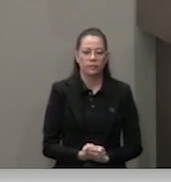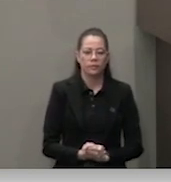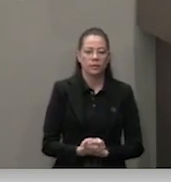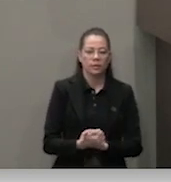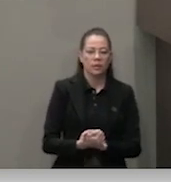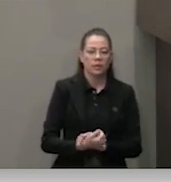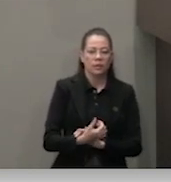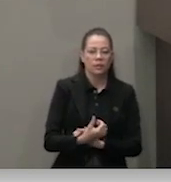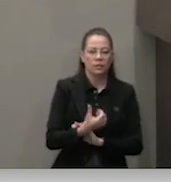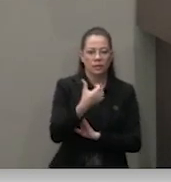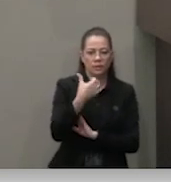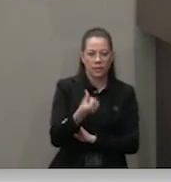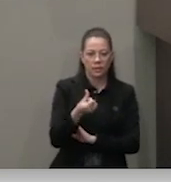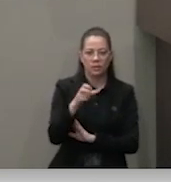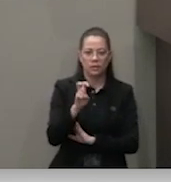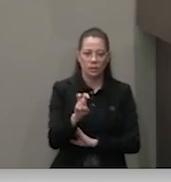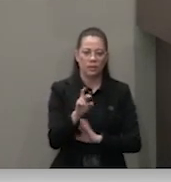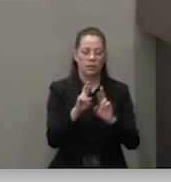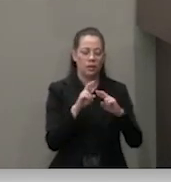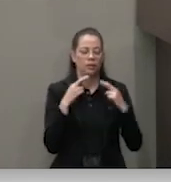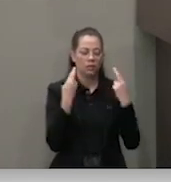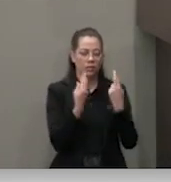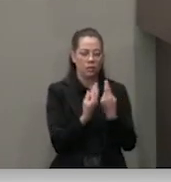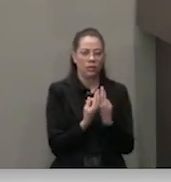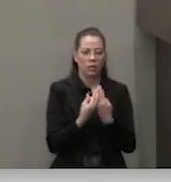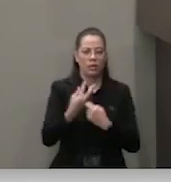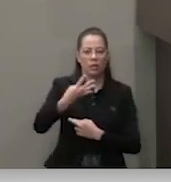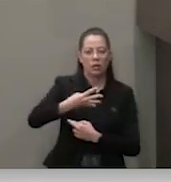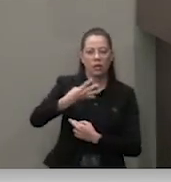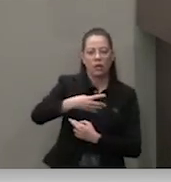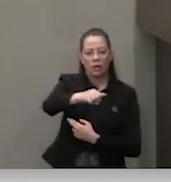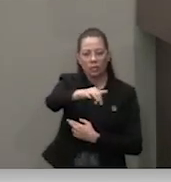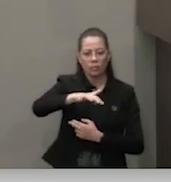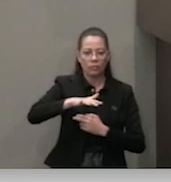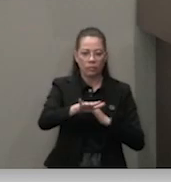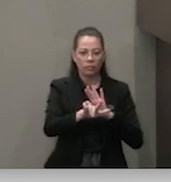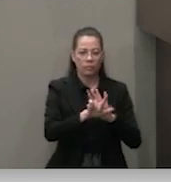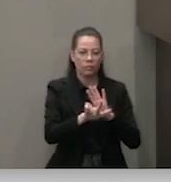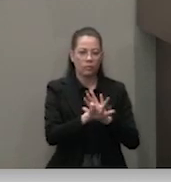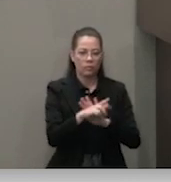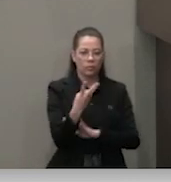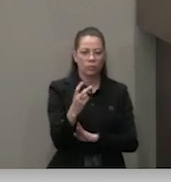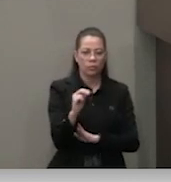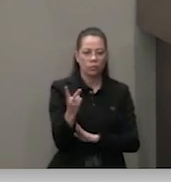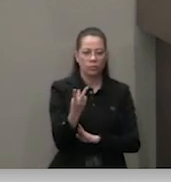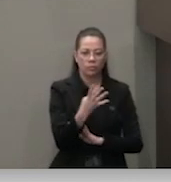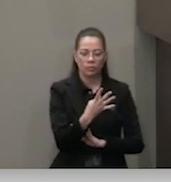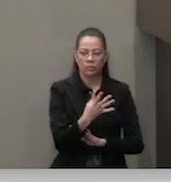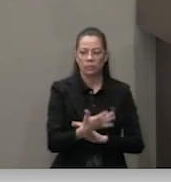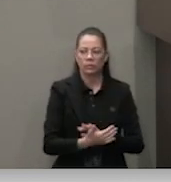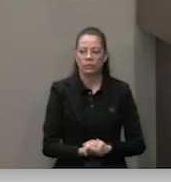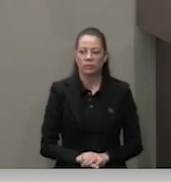105ª reunião plenária da quarta sessão Legislativa de